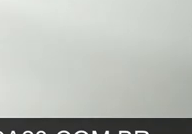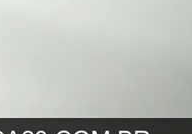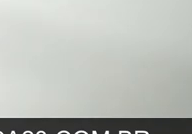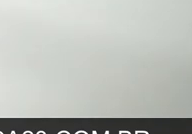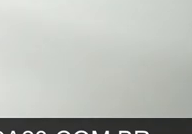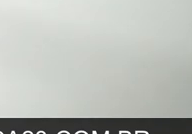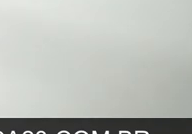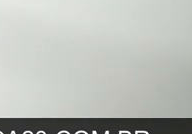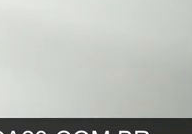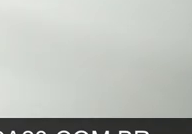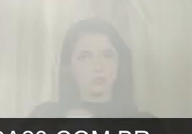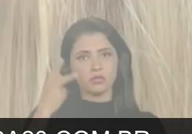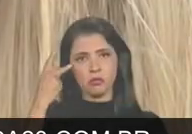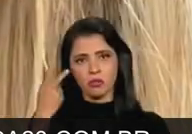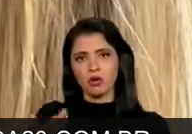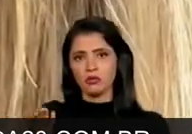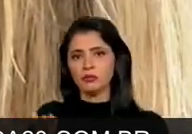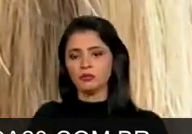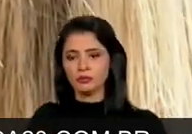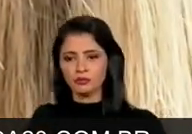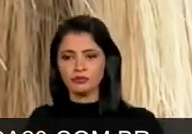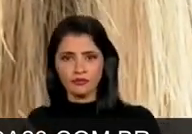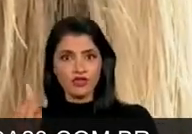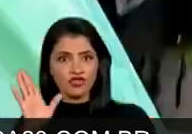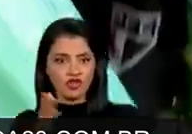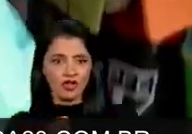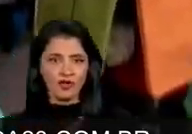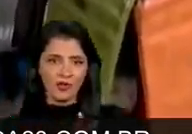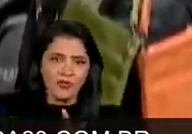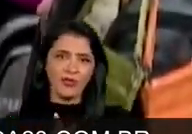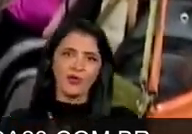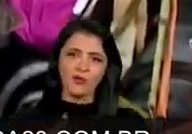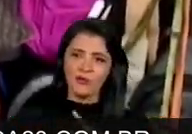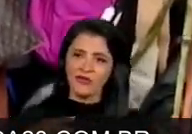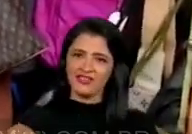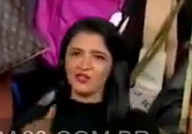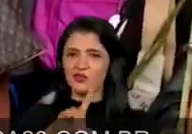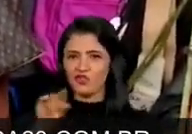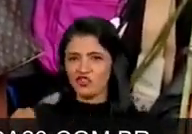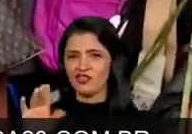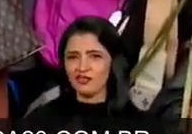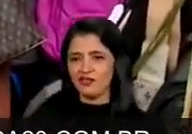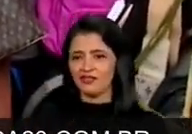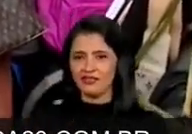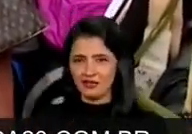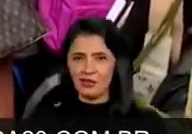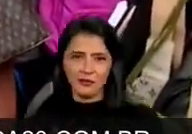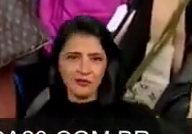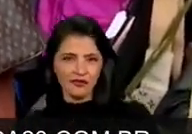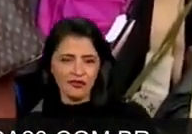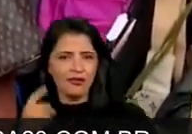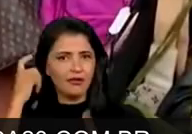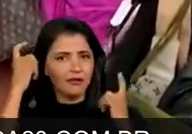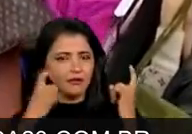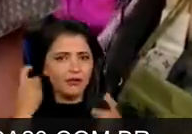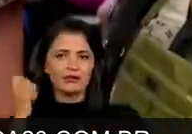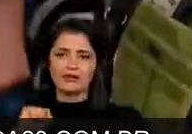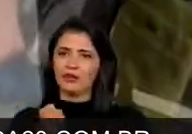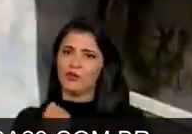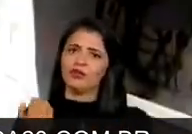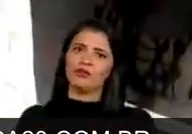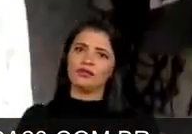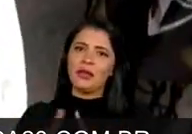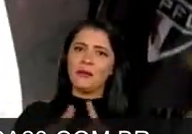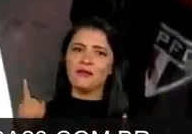veja só na reportagem comprou o presente de Dia das Crianças para o afiliado ela se preocupa com a segurança